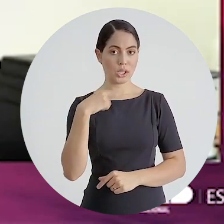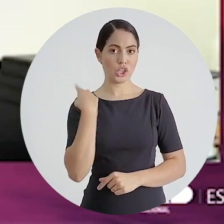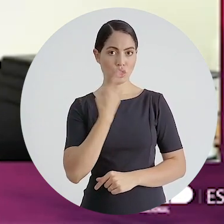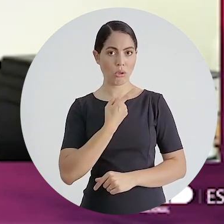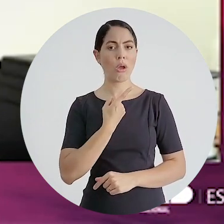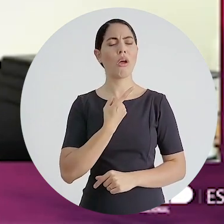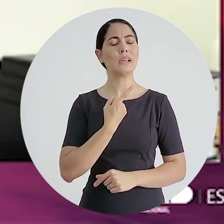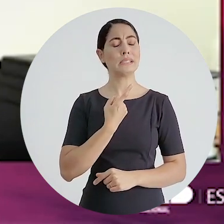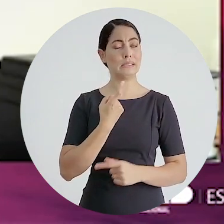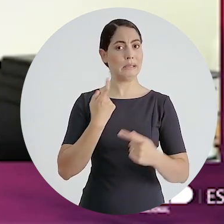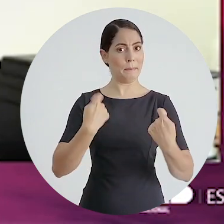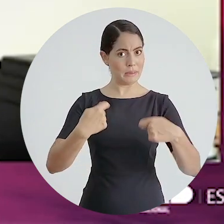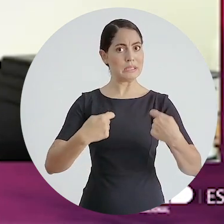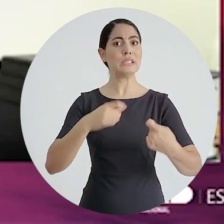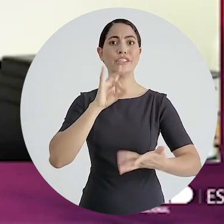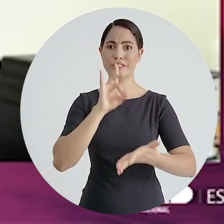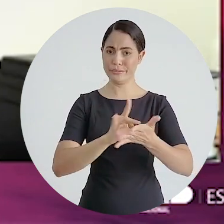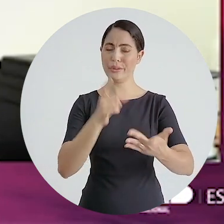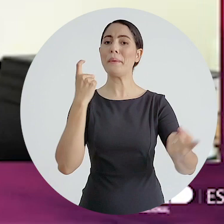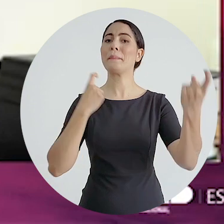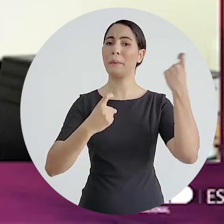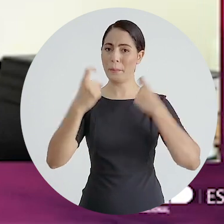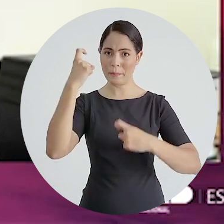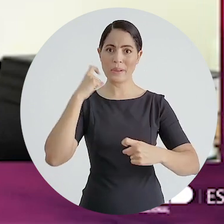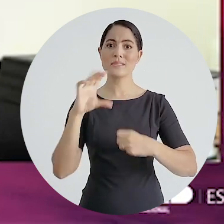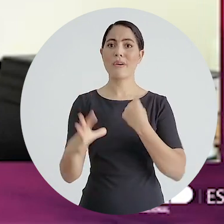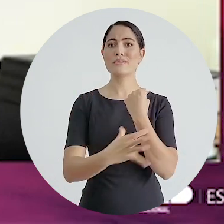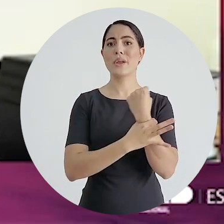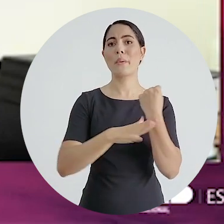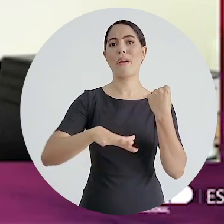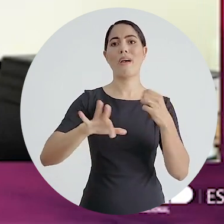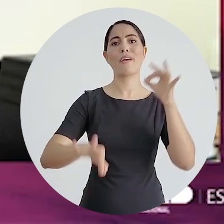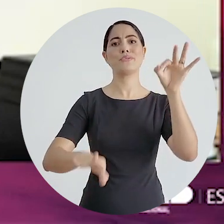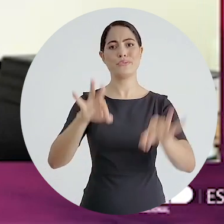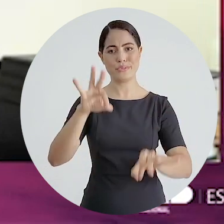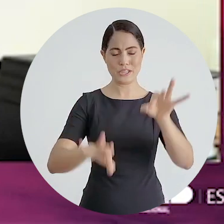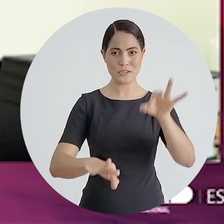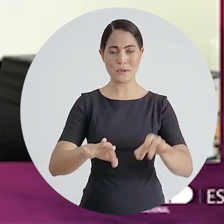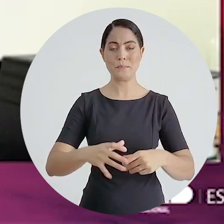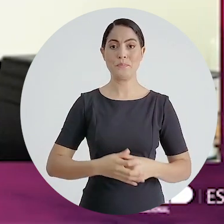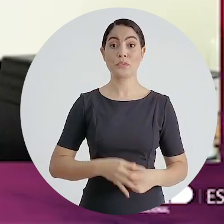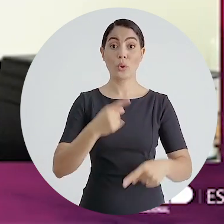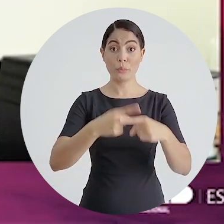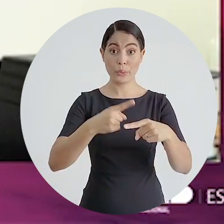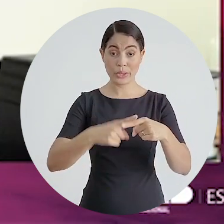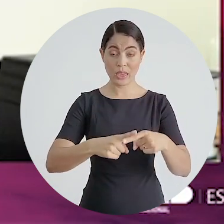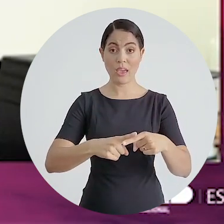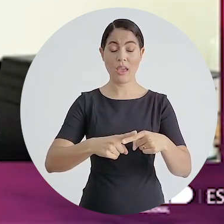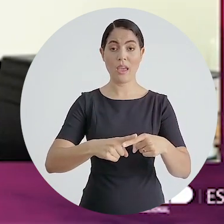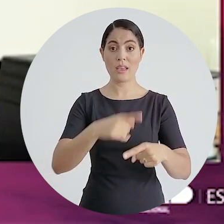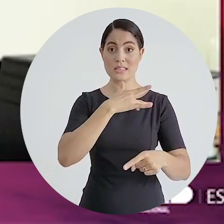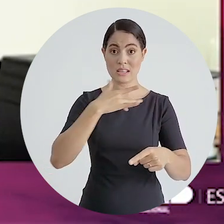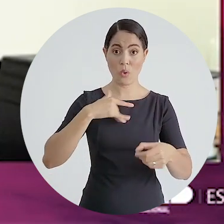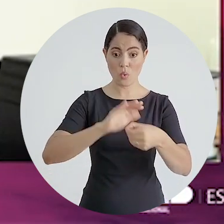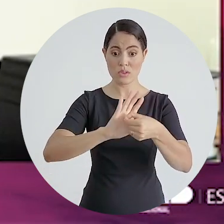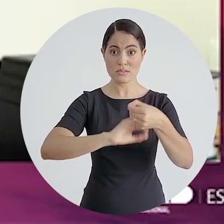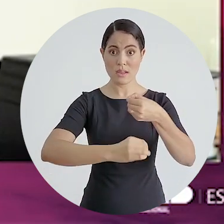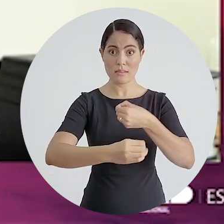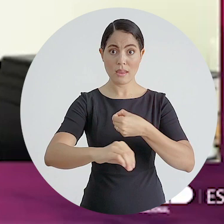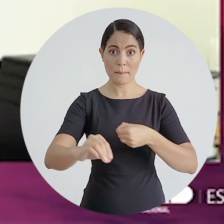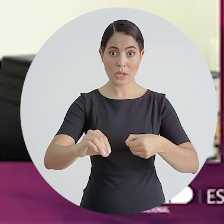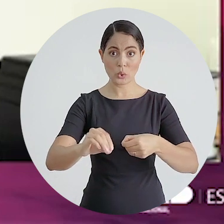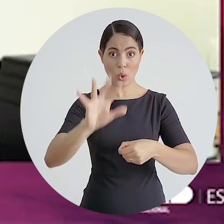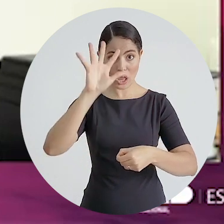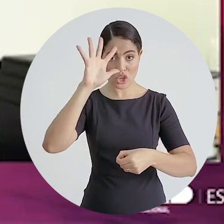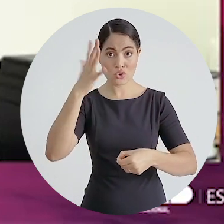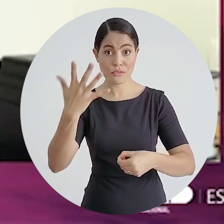que temos de ter uma preocupação efetiva com a segurança jurídica. A resolução do problema do saneamento